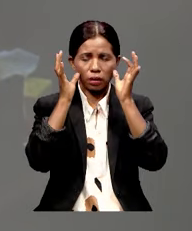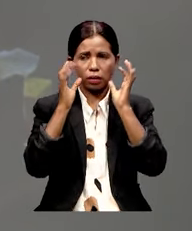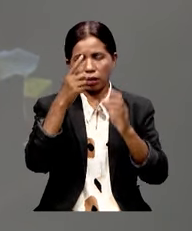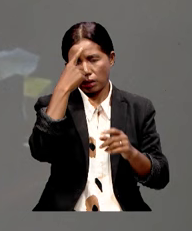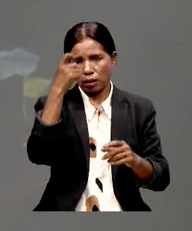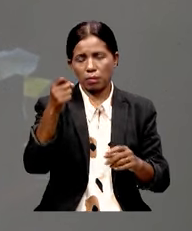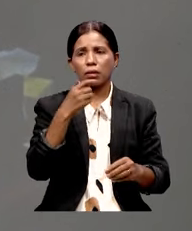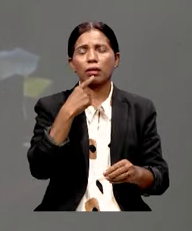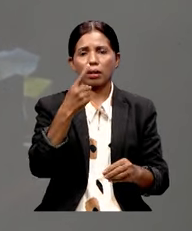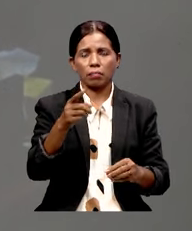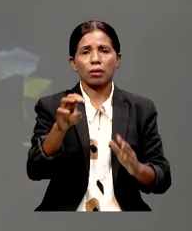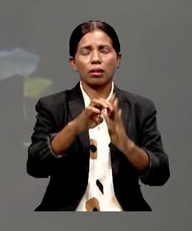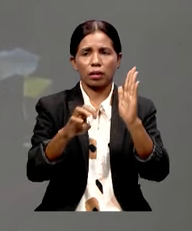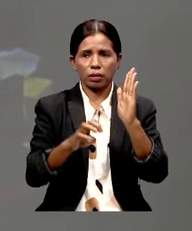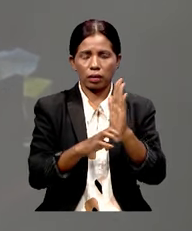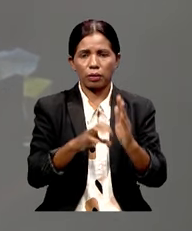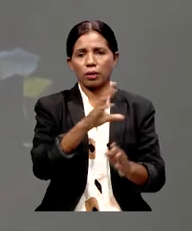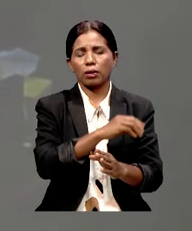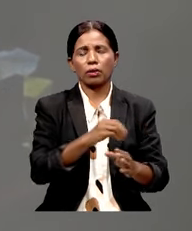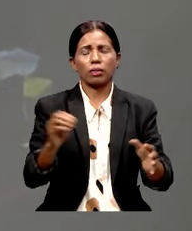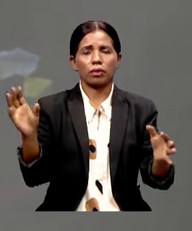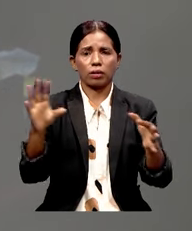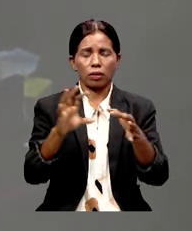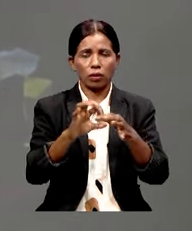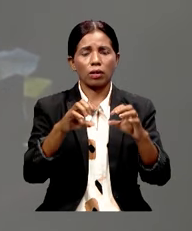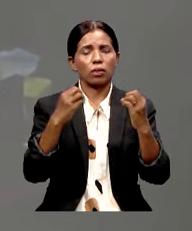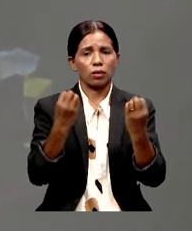questiona sentido Estado órgão ser minha.